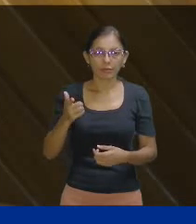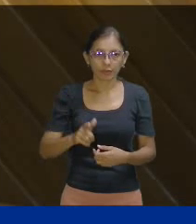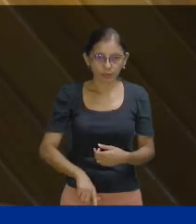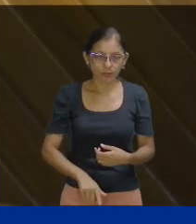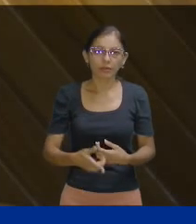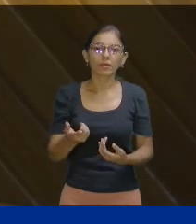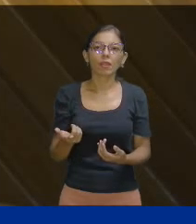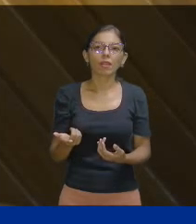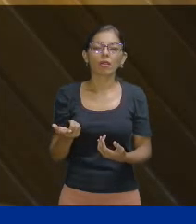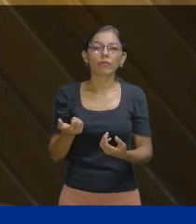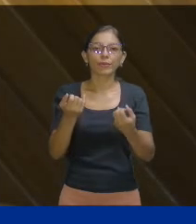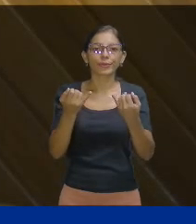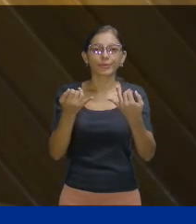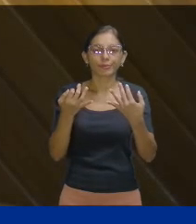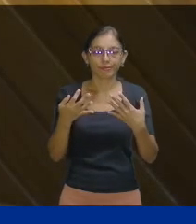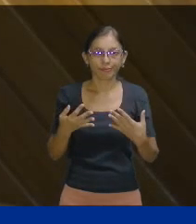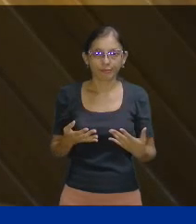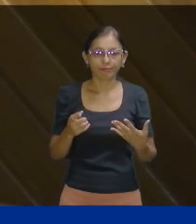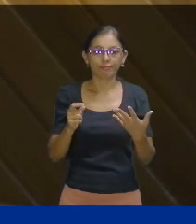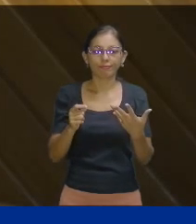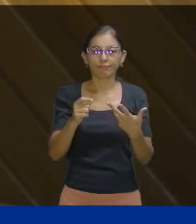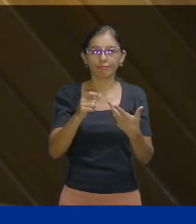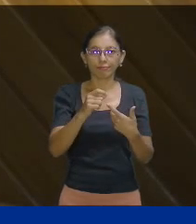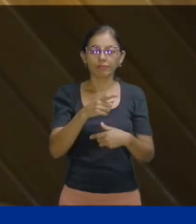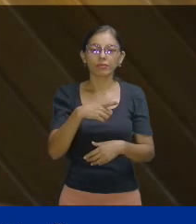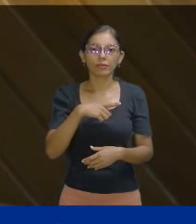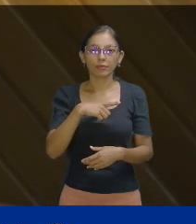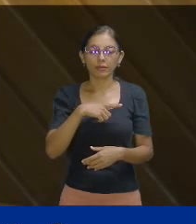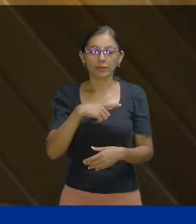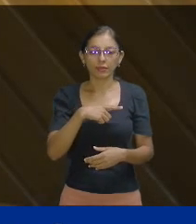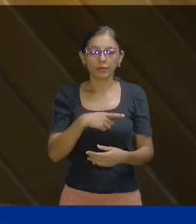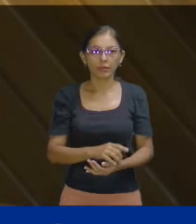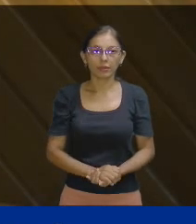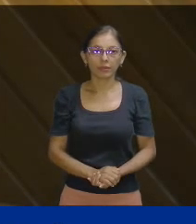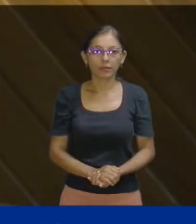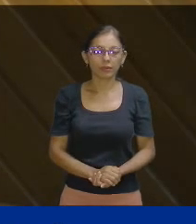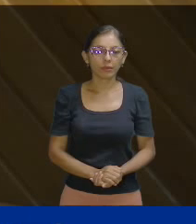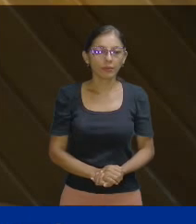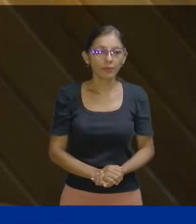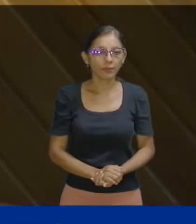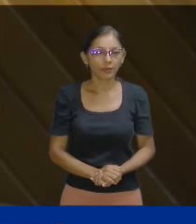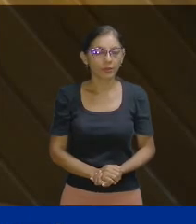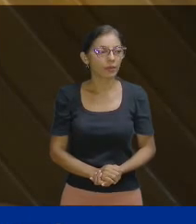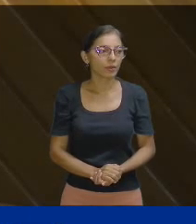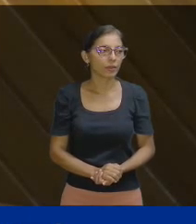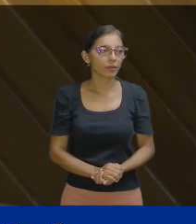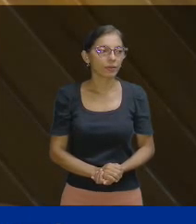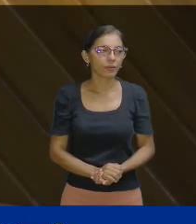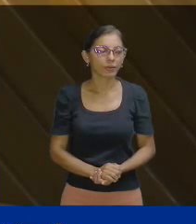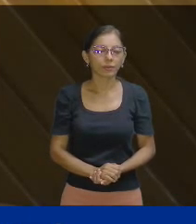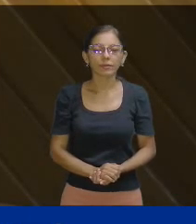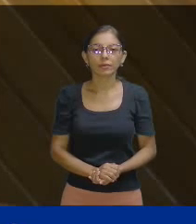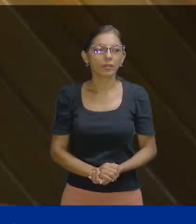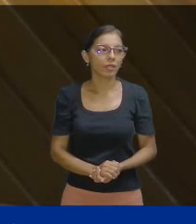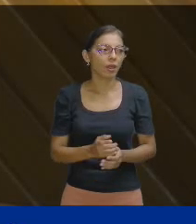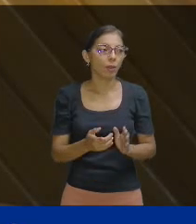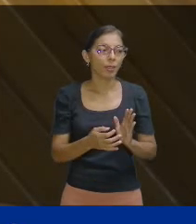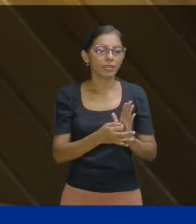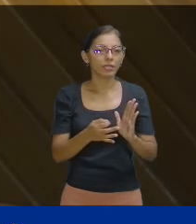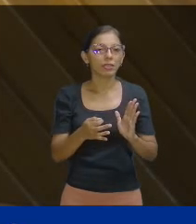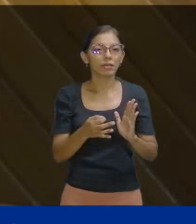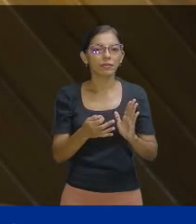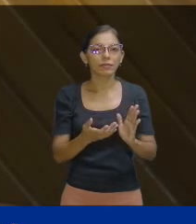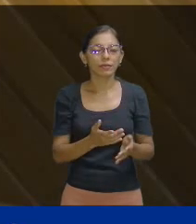os argumentos e pedidos liminares. Parecer, o órgão ministerial opinou pelo desprovimento do